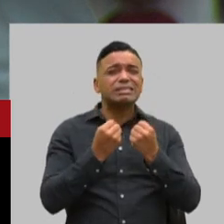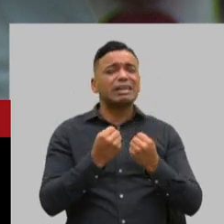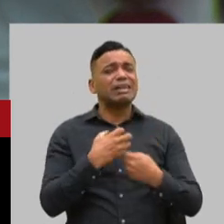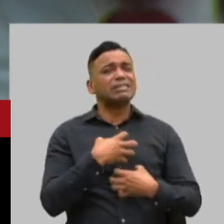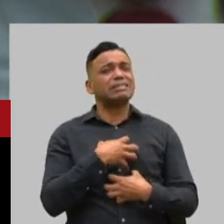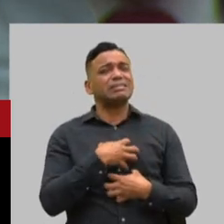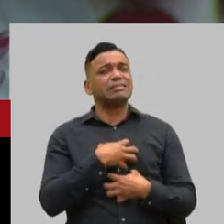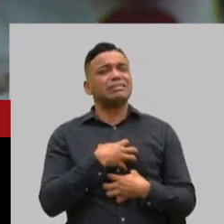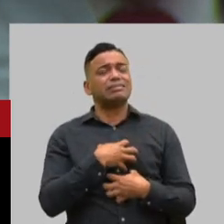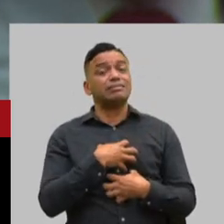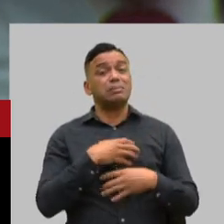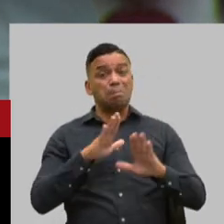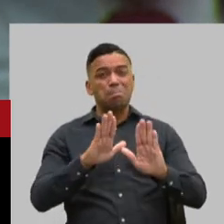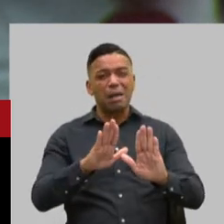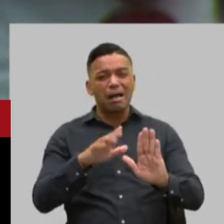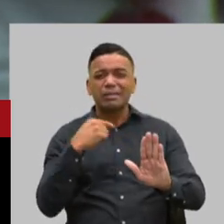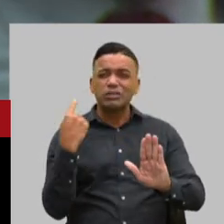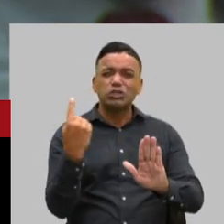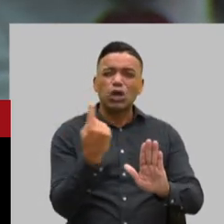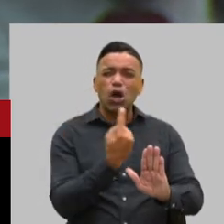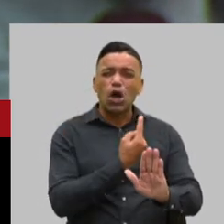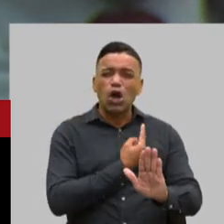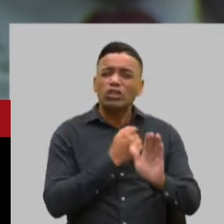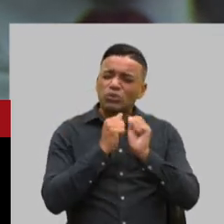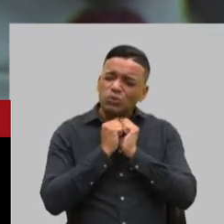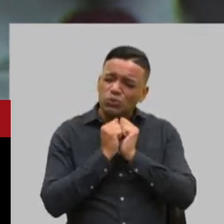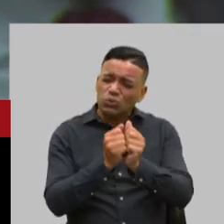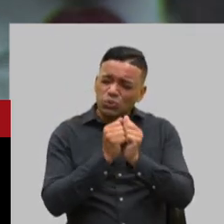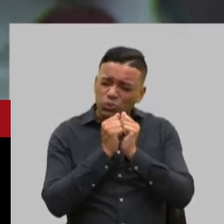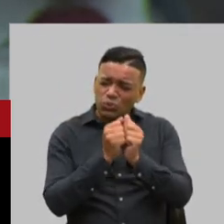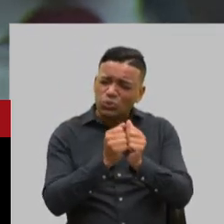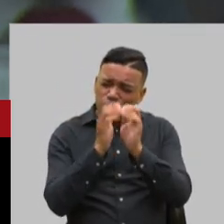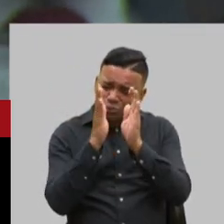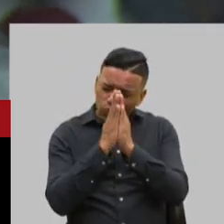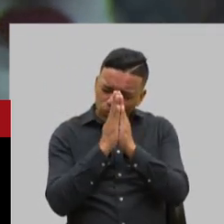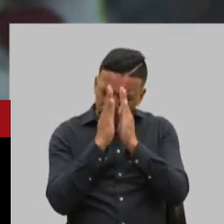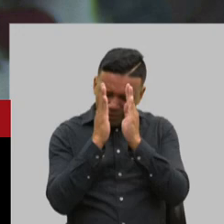a gente reza,